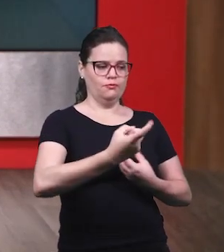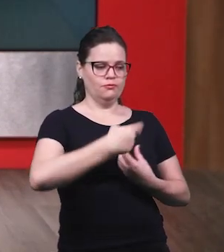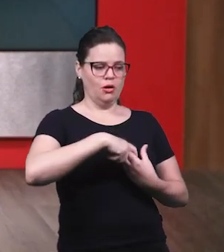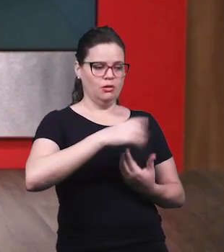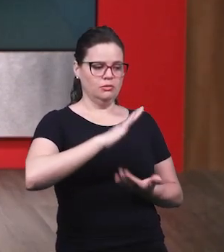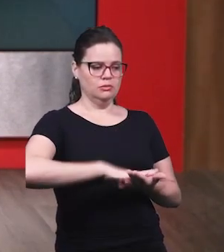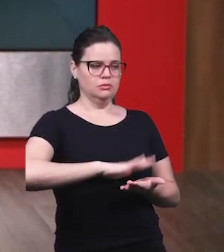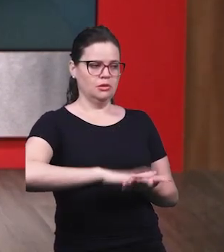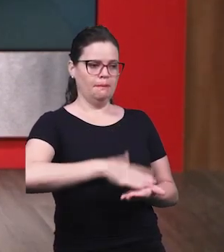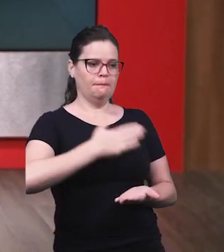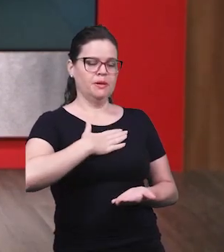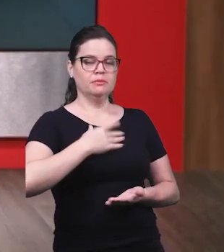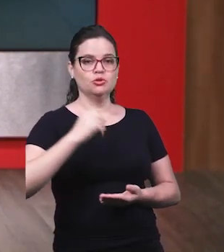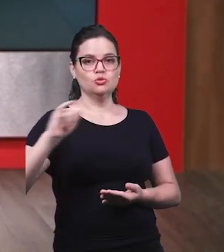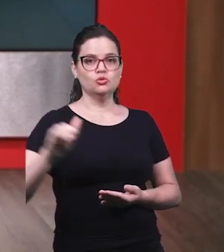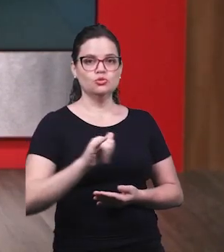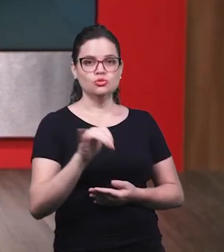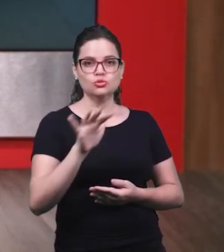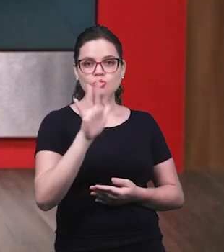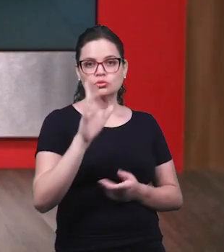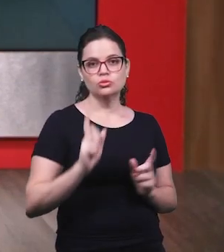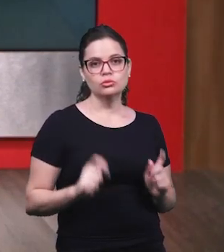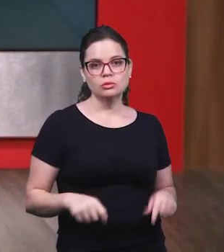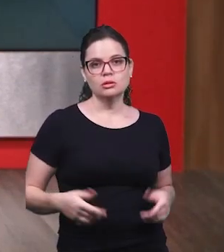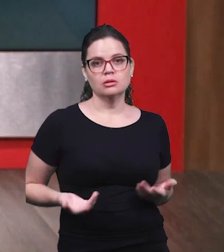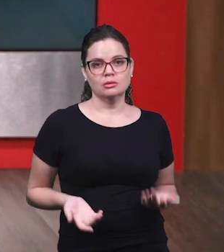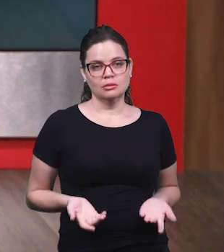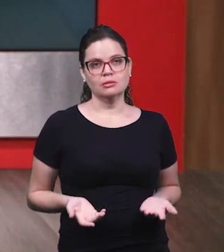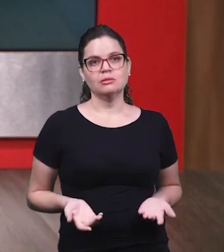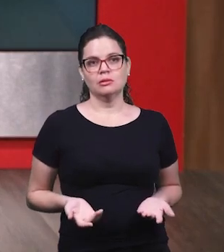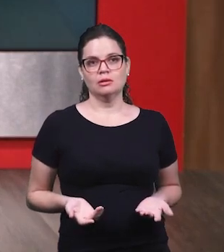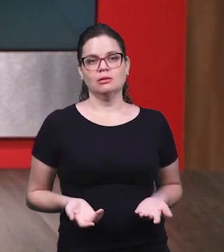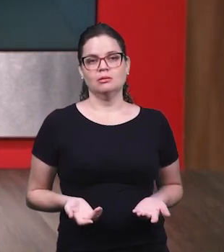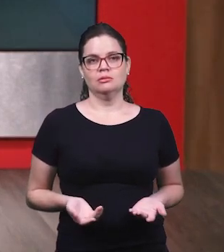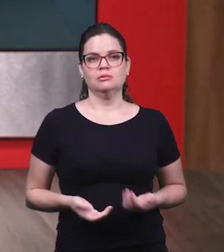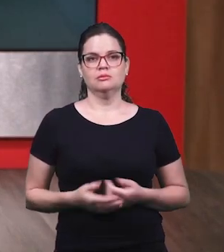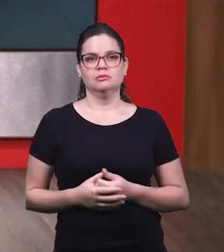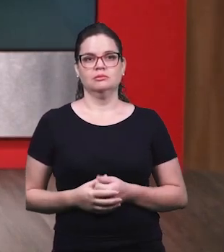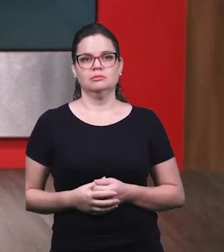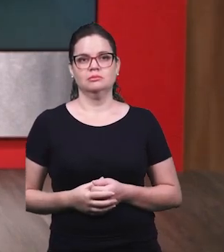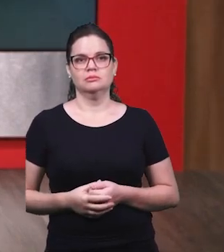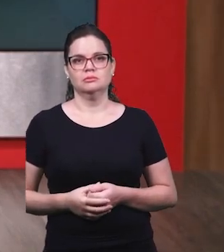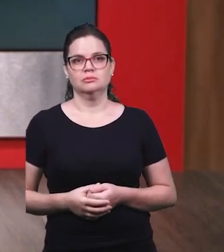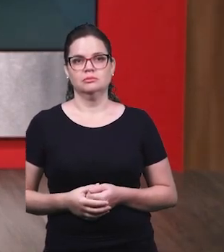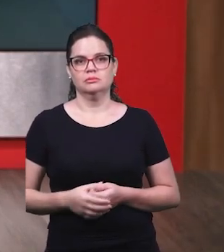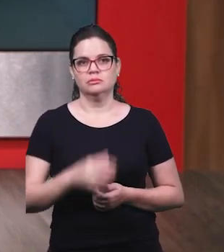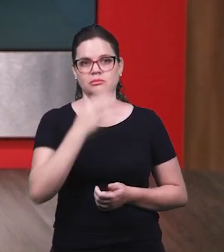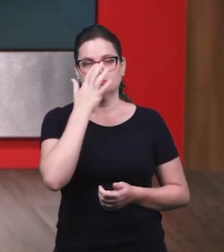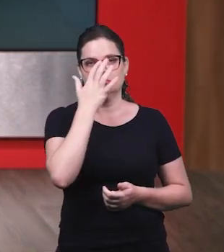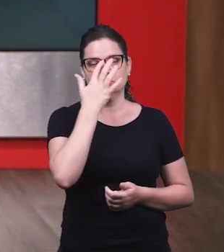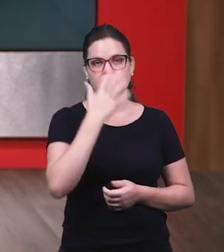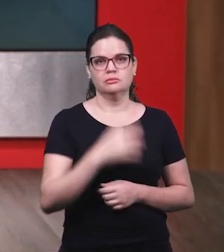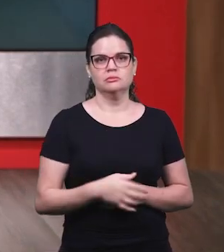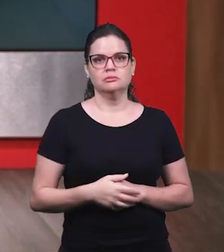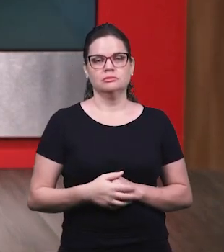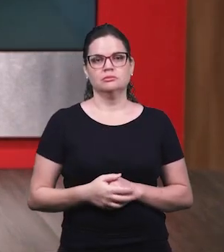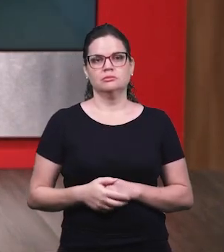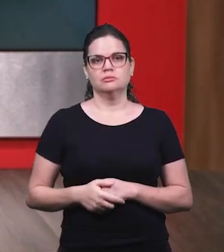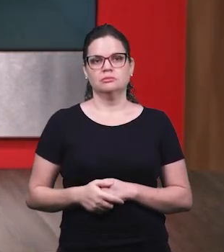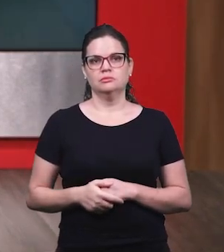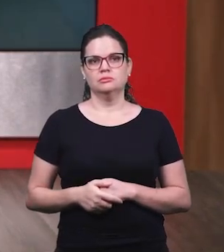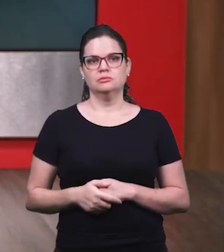agora nada mais justo do que ele colocar em funcionamento esse